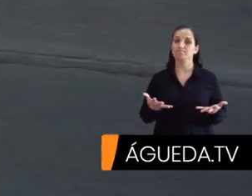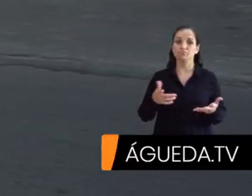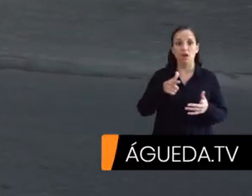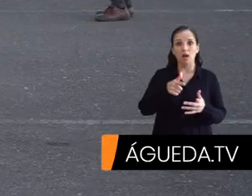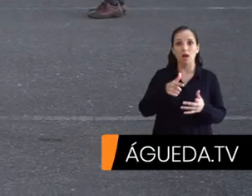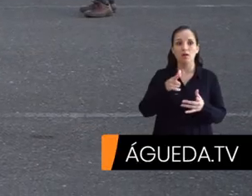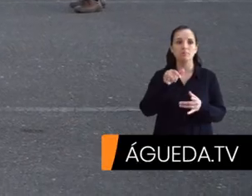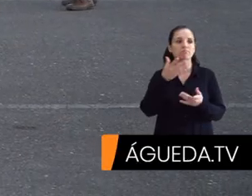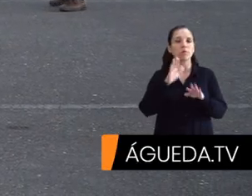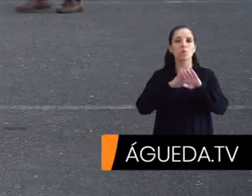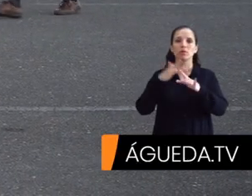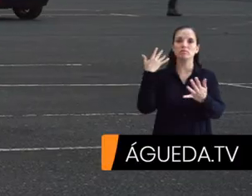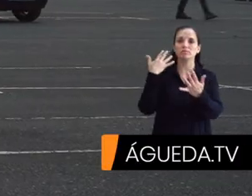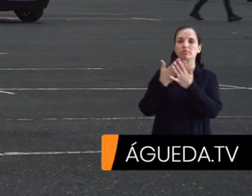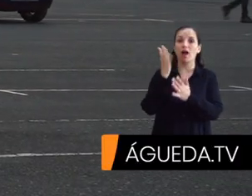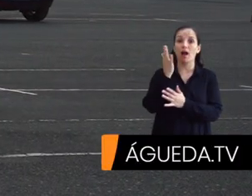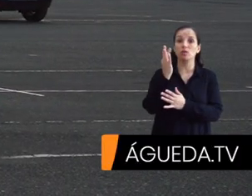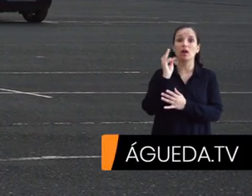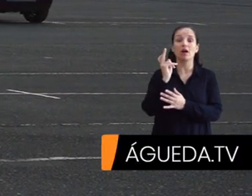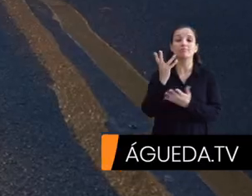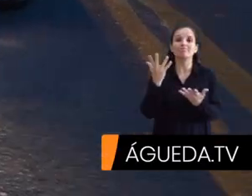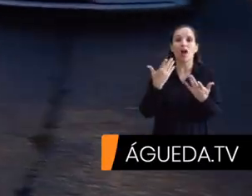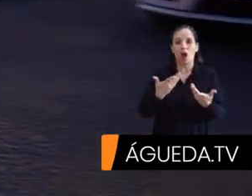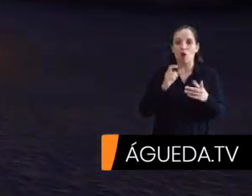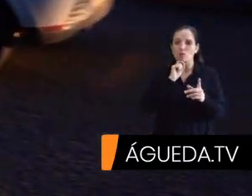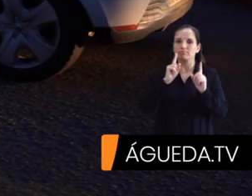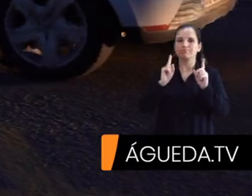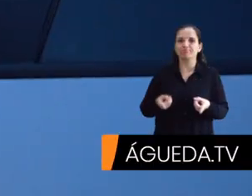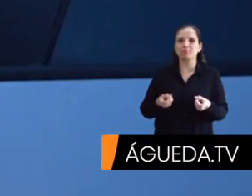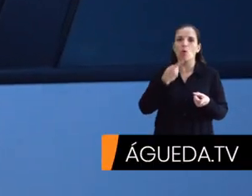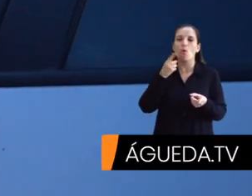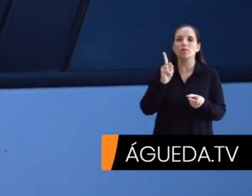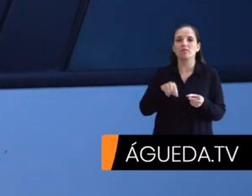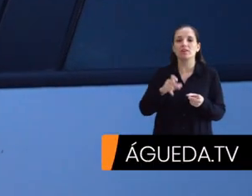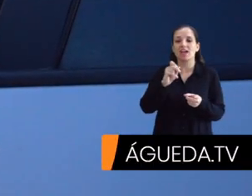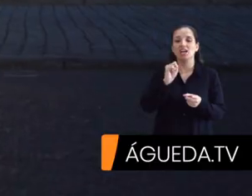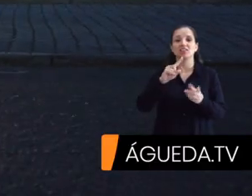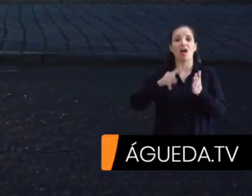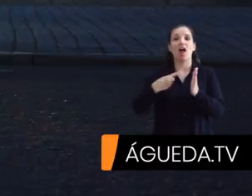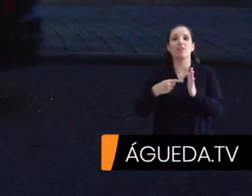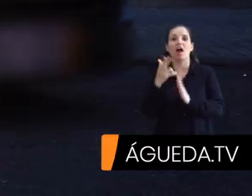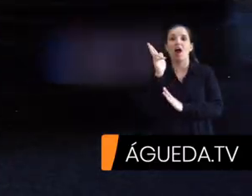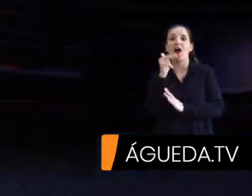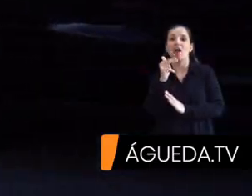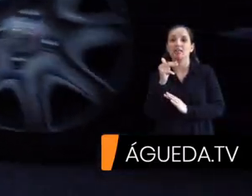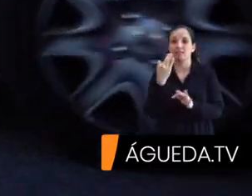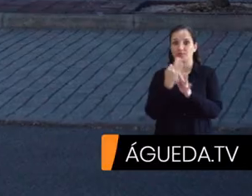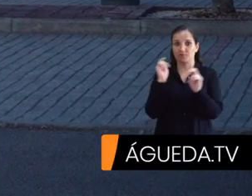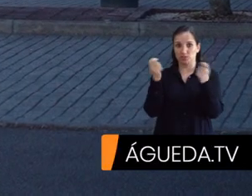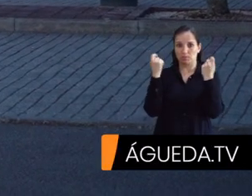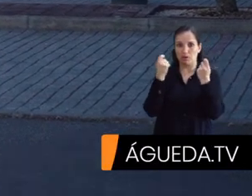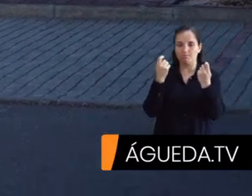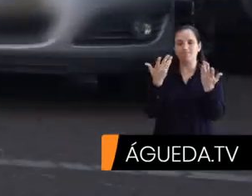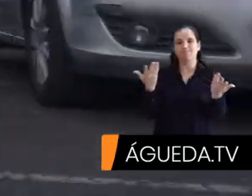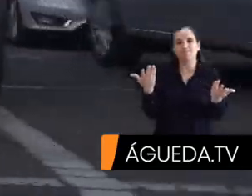Por esta altura, e à imagem dos últimos 14 anos, teria sido o arranque de mais uma edição do Agitagda Art Festival. De